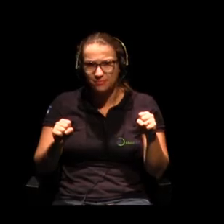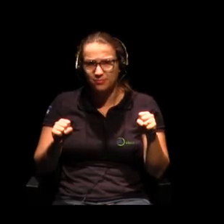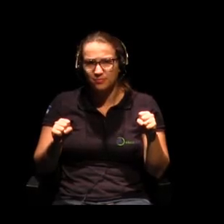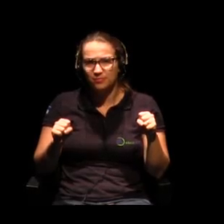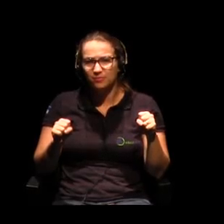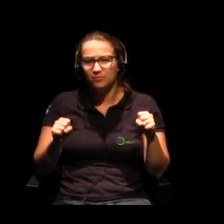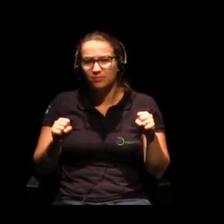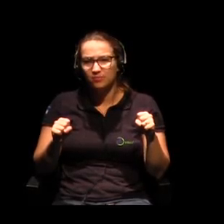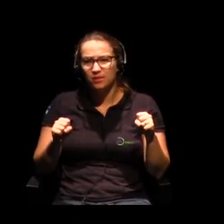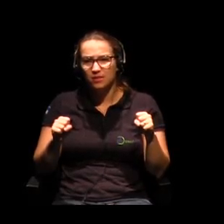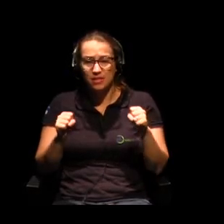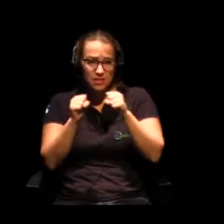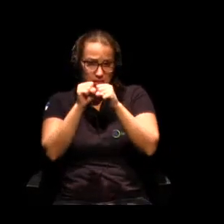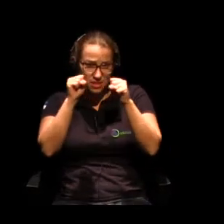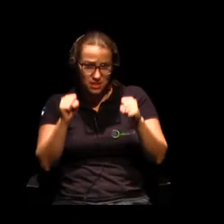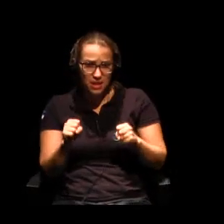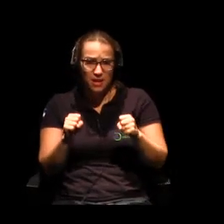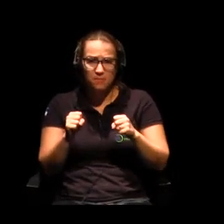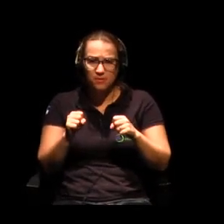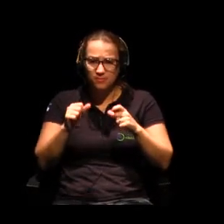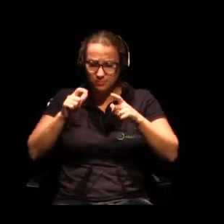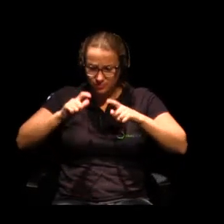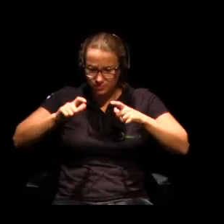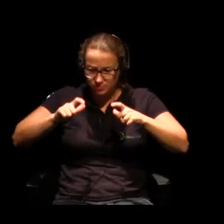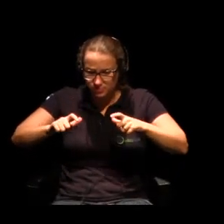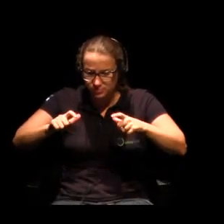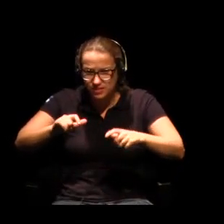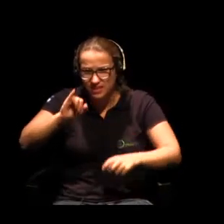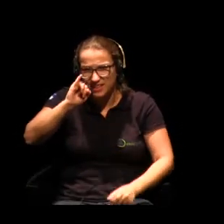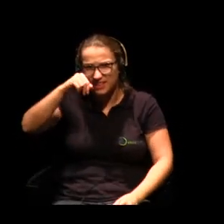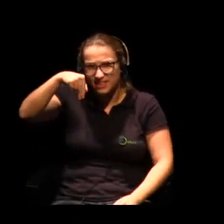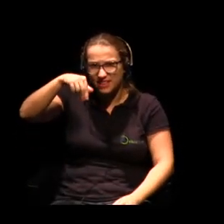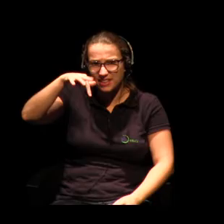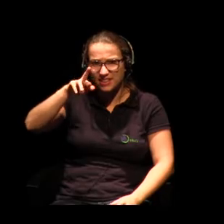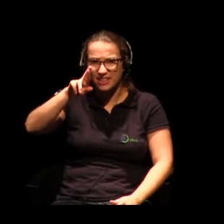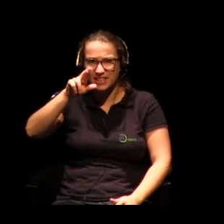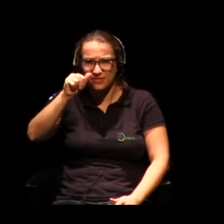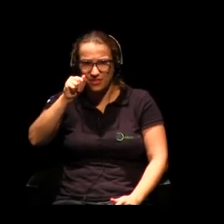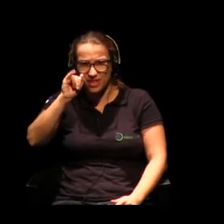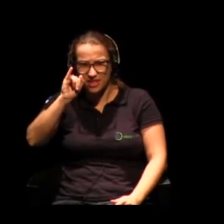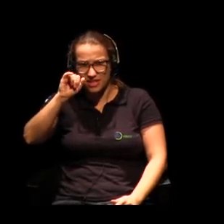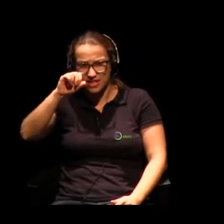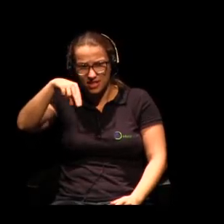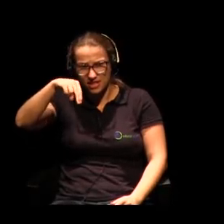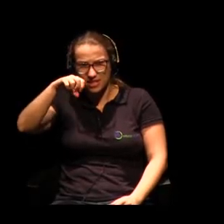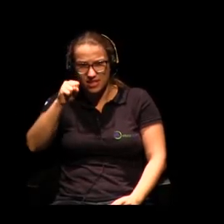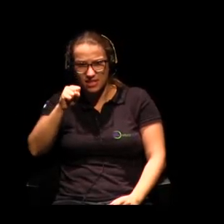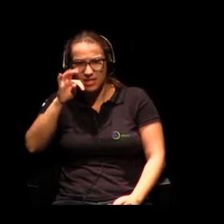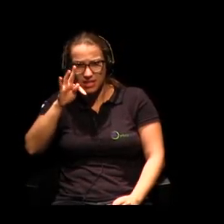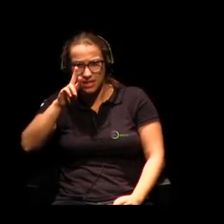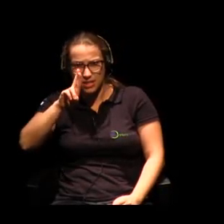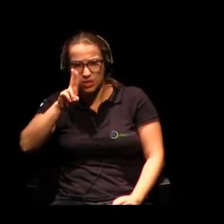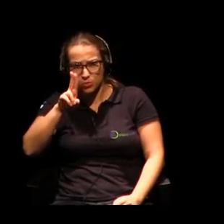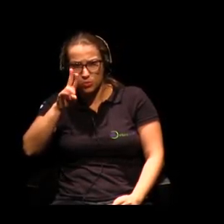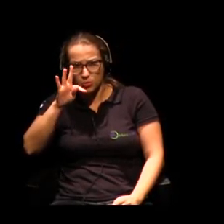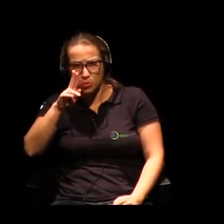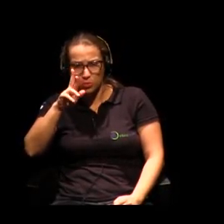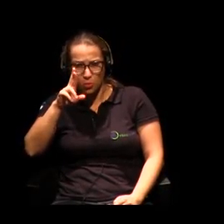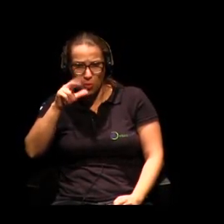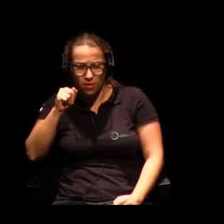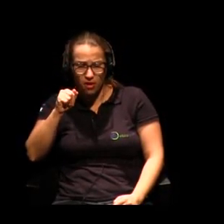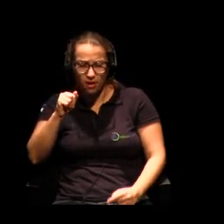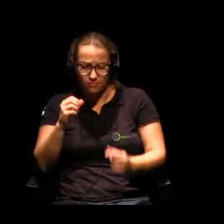sistema, uma infraestrutura, um sistema de infraestrutura distribuído, e parte disso era o TVA, que